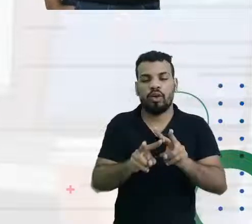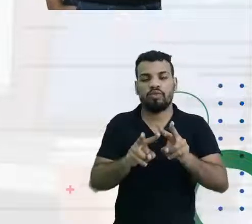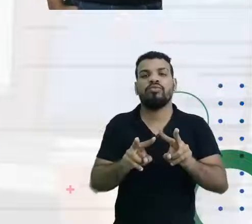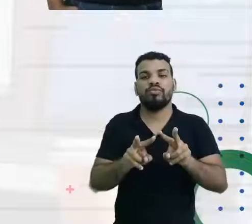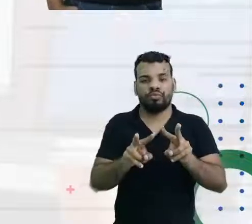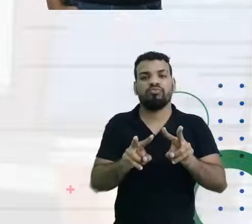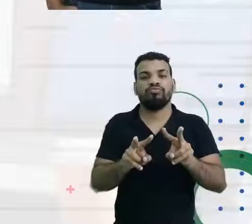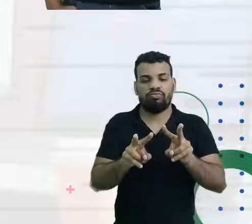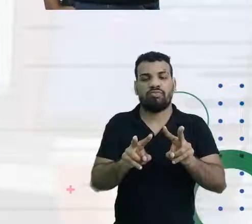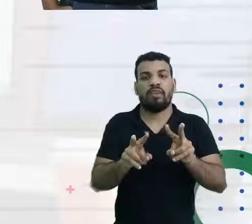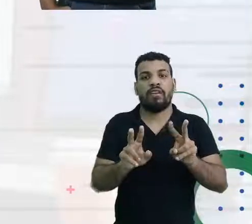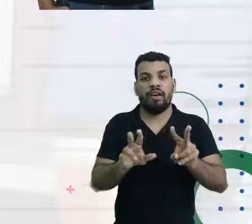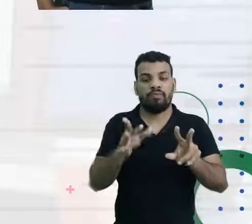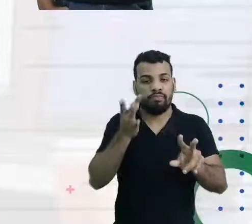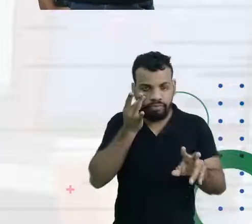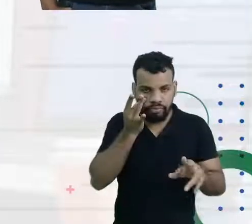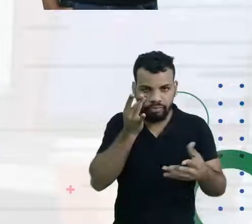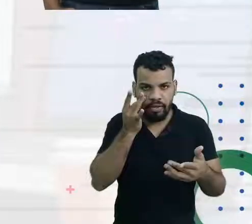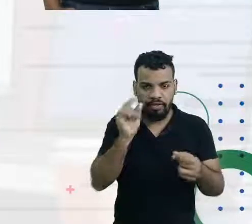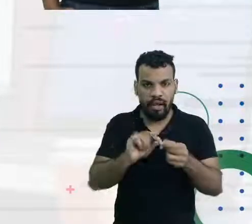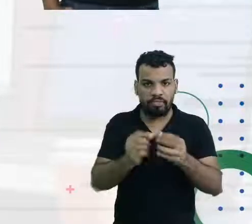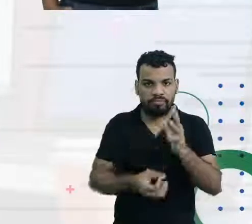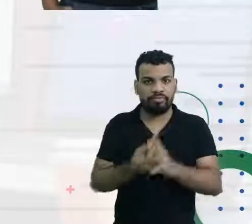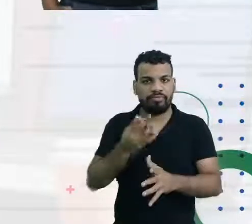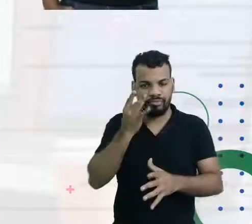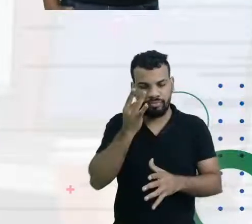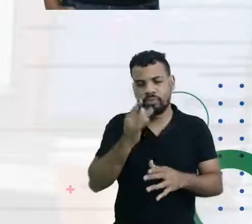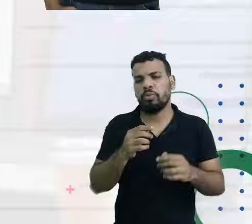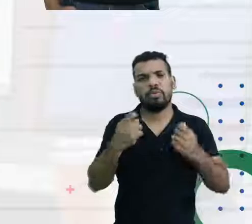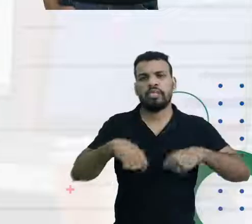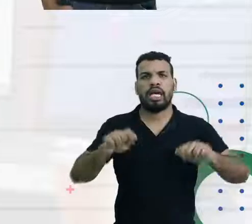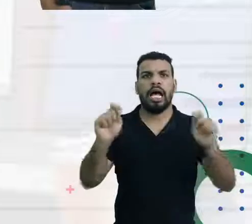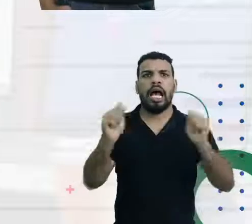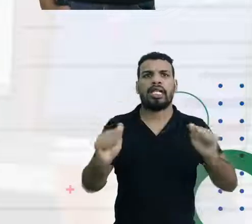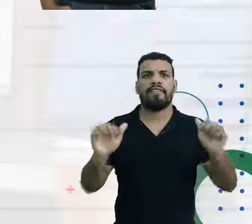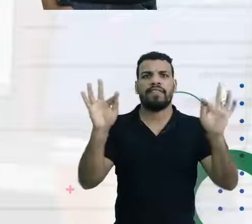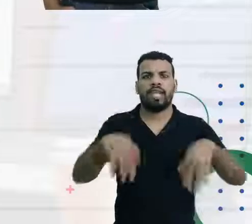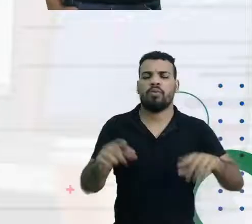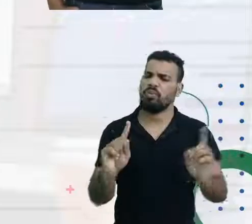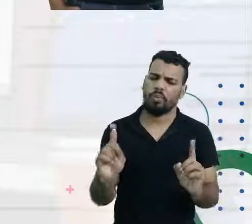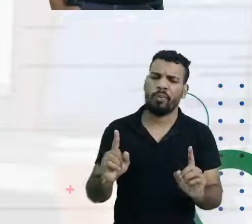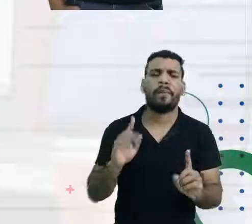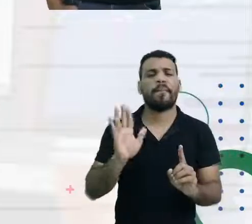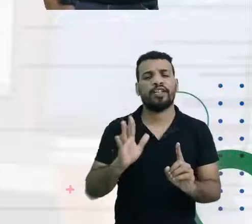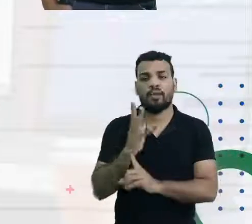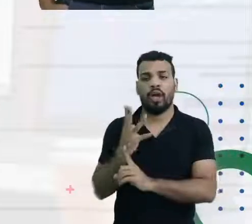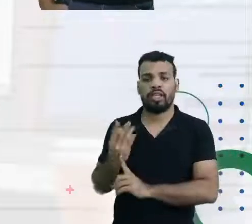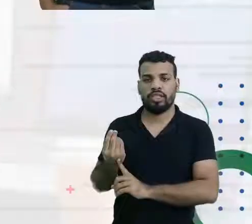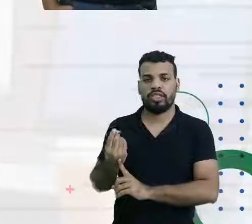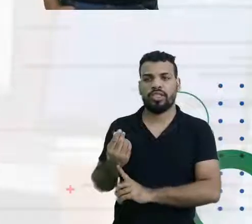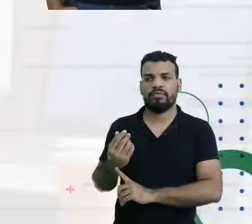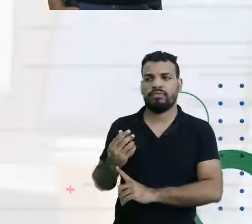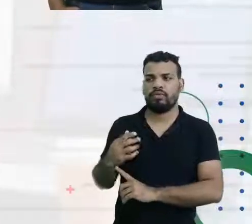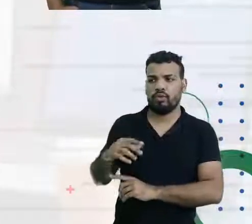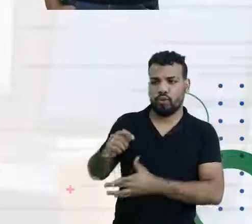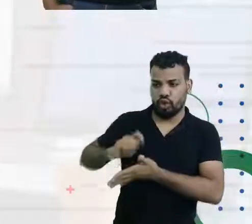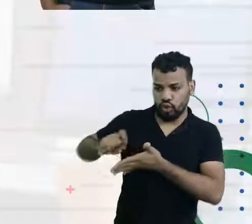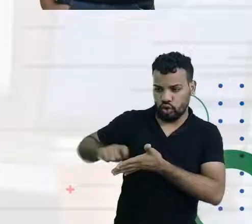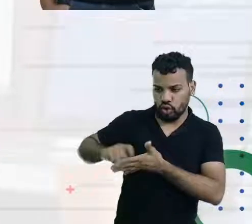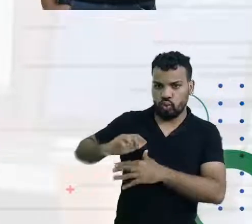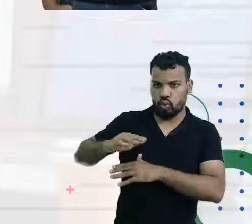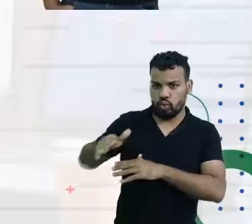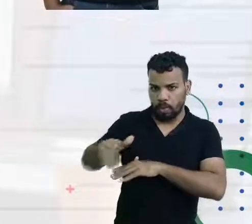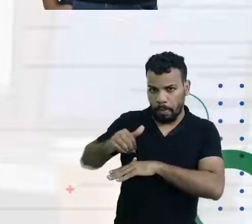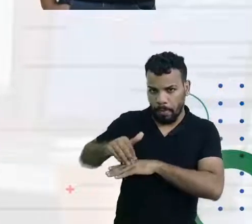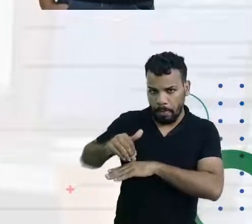tomar forma. Não precisa necessariamente ser a arte final, mas o artista vai pegar a essência de tudo que está escrito